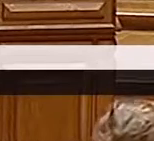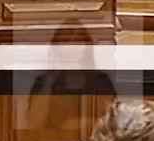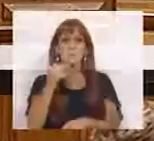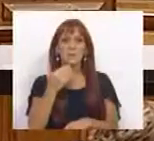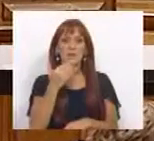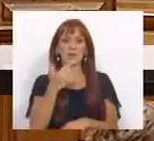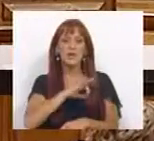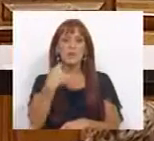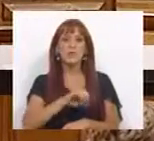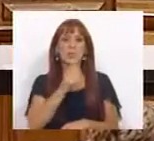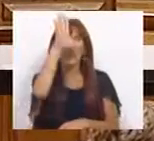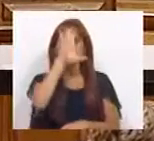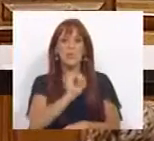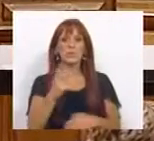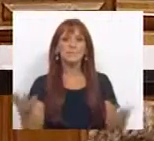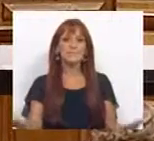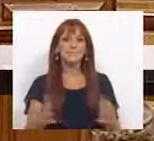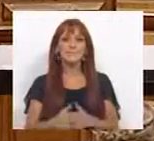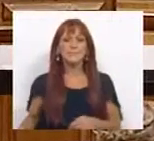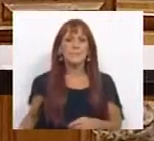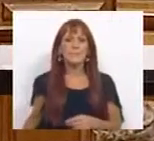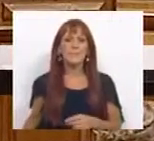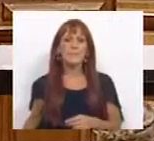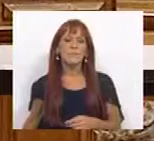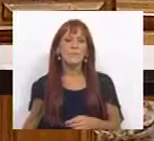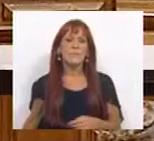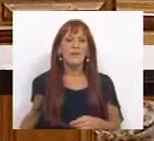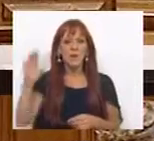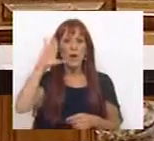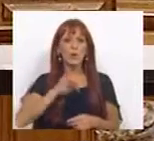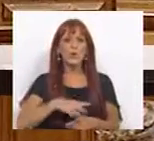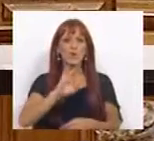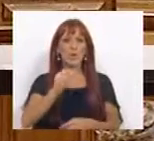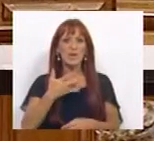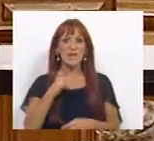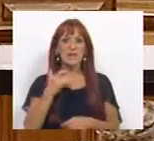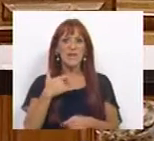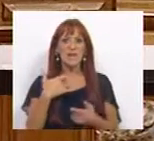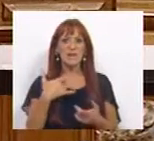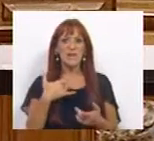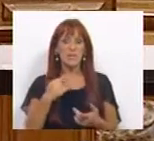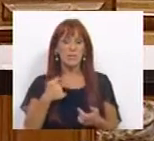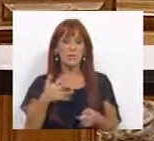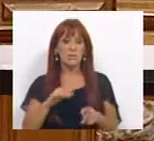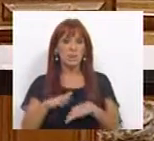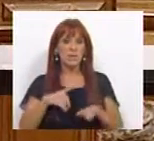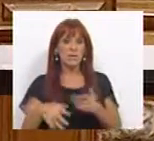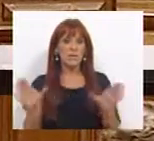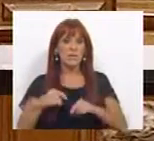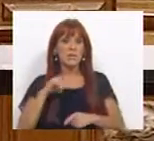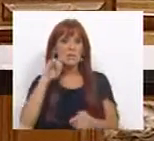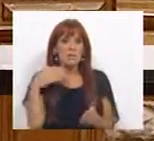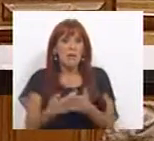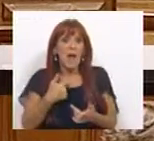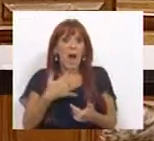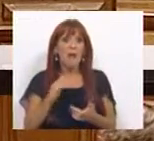Muito obrigada, Sr. Presidente, Sr. Primeiro-Ministro. Eu não sei se o PSD e o CDS queriam fazer mais ricos, porque eu acho que de resto até aquilo que conseguiram garantir, ou